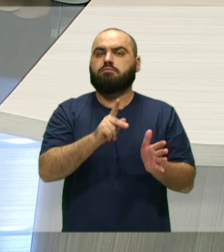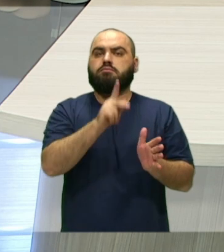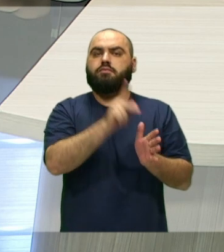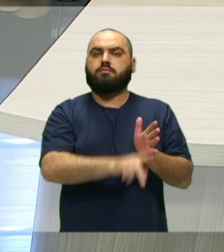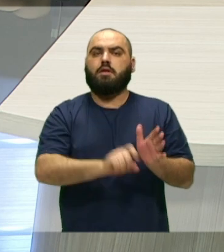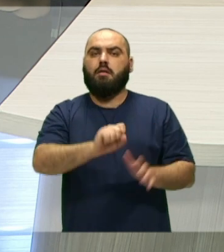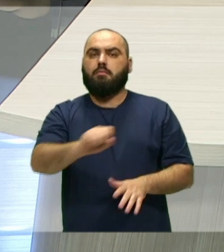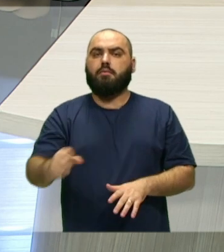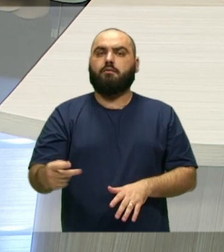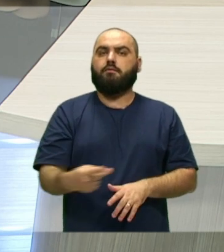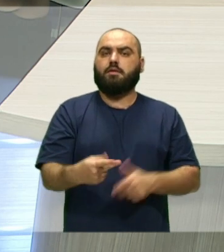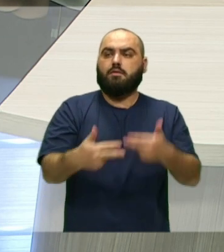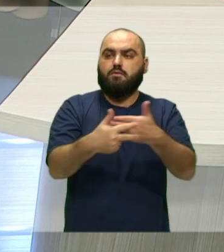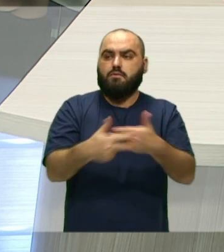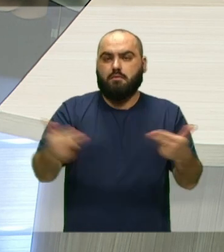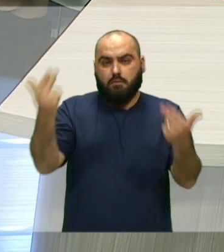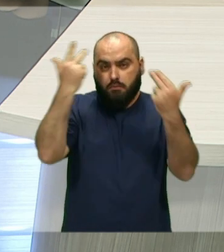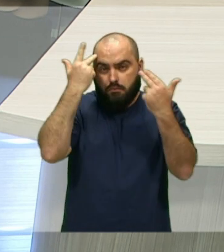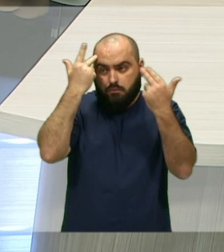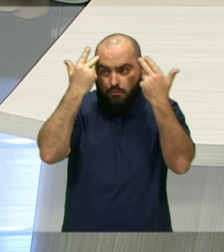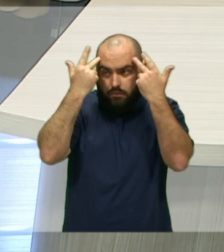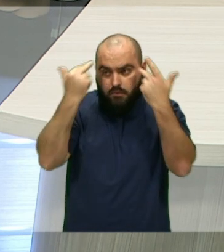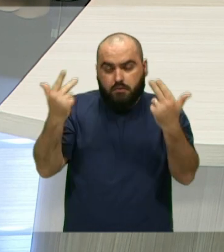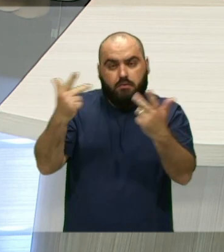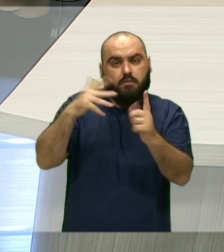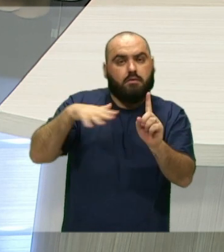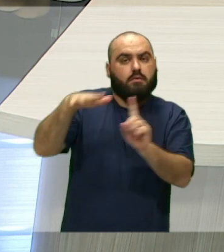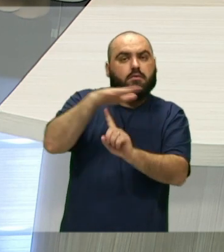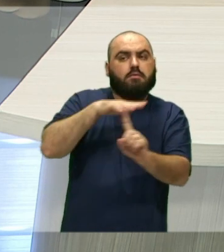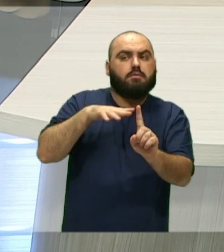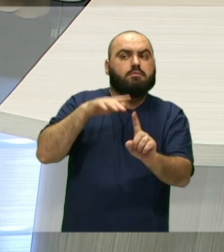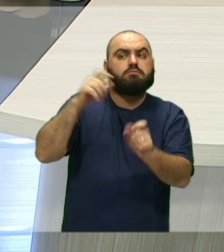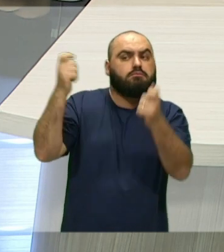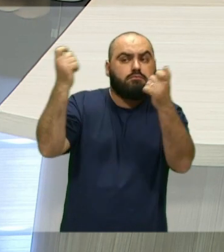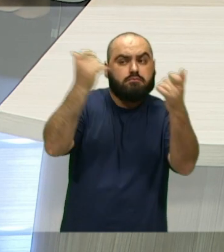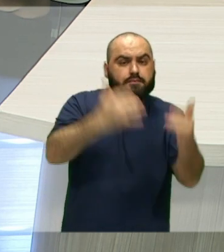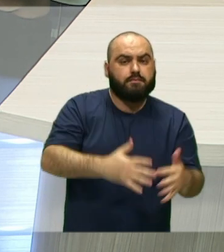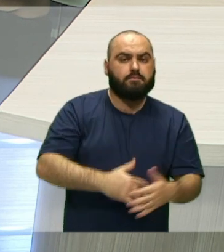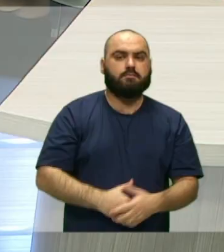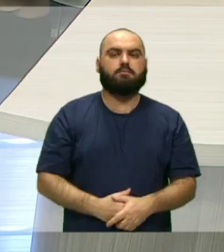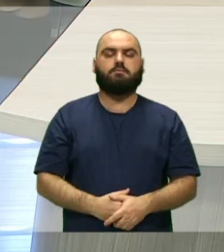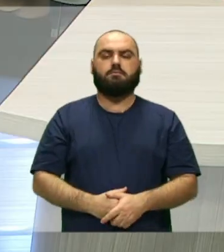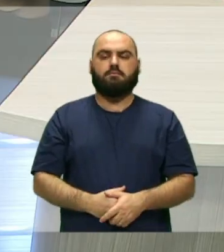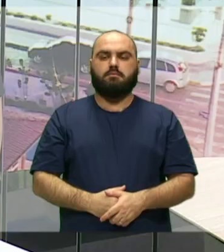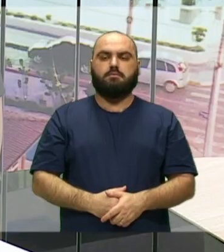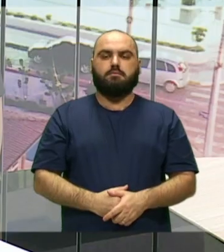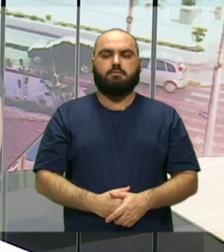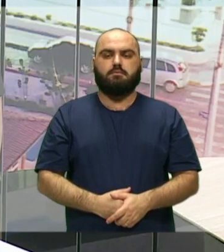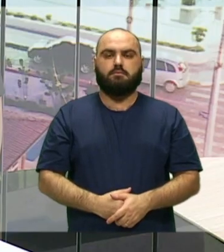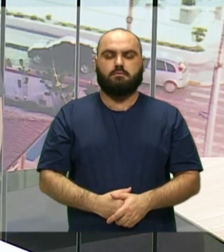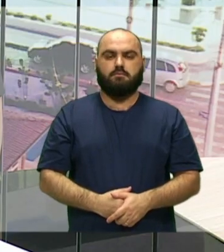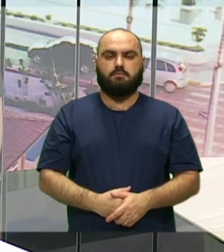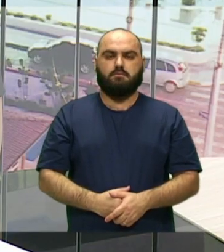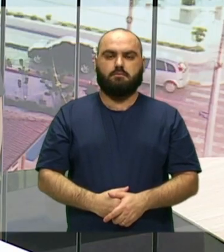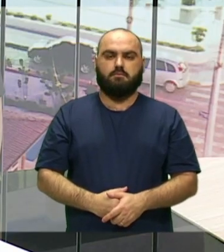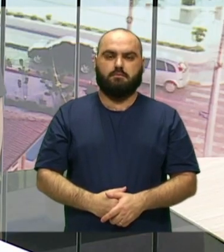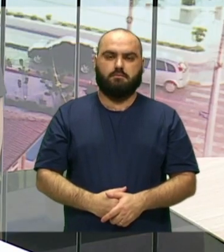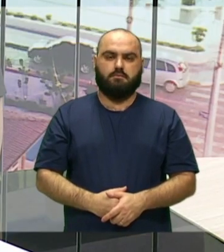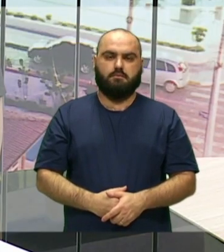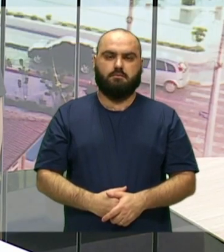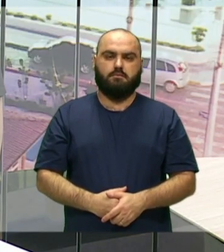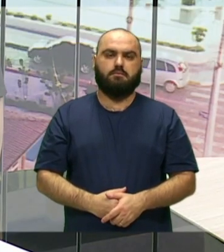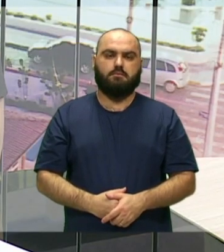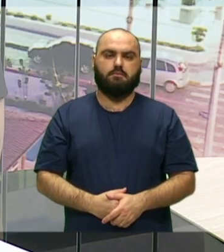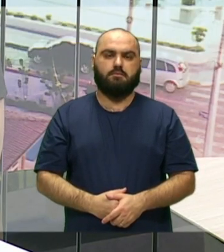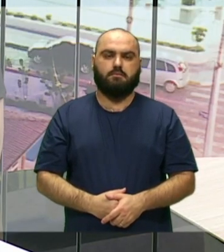recursos naturais O que que a gente pode destacar o que a gente pode destacar acho que eh já